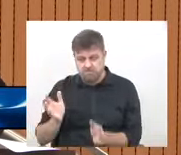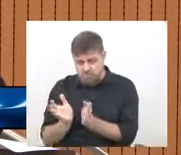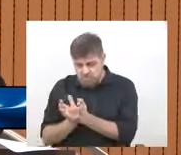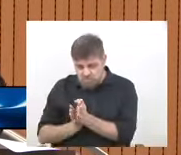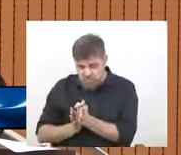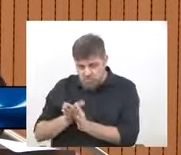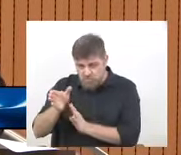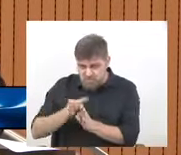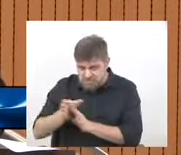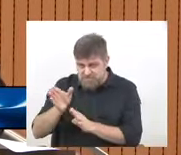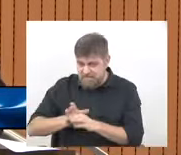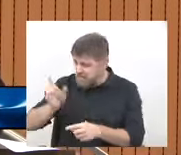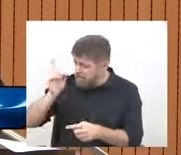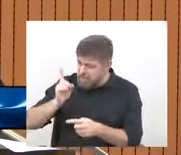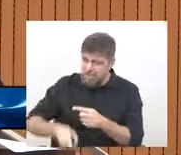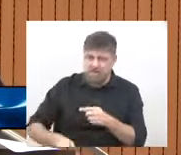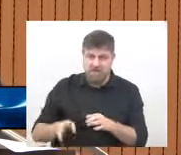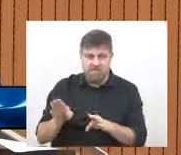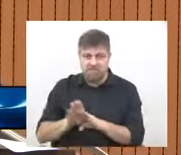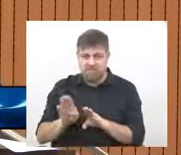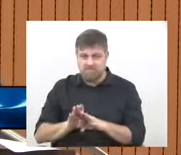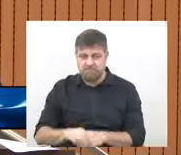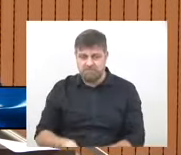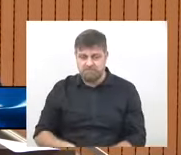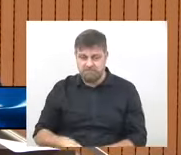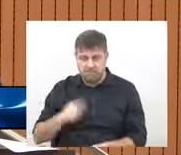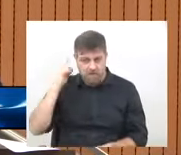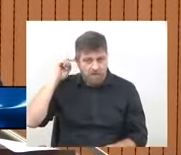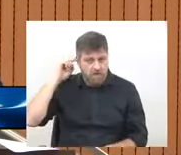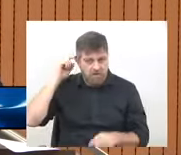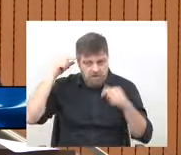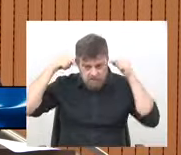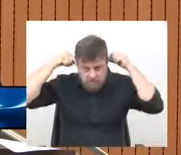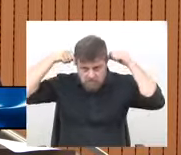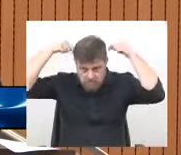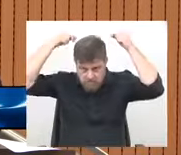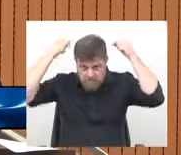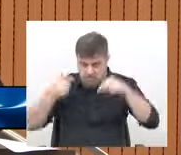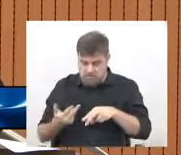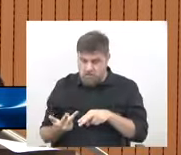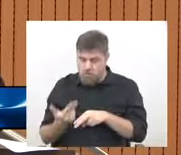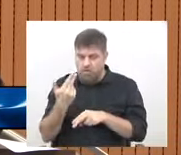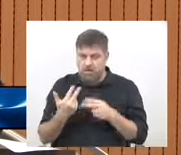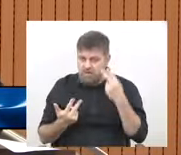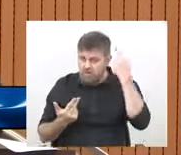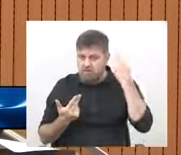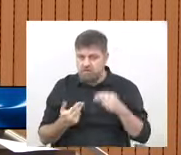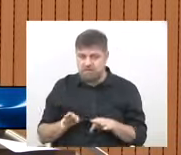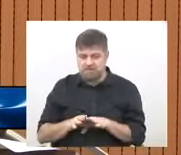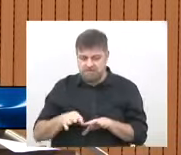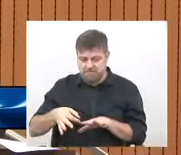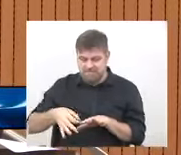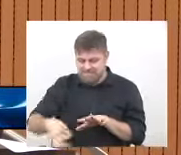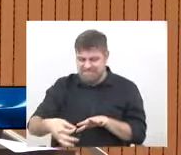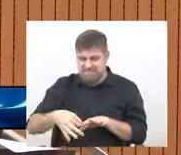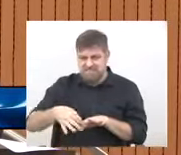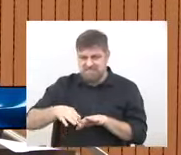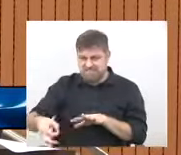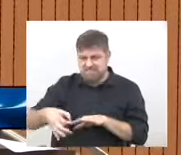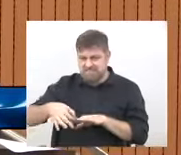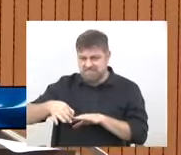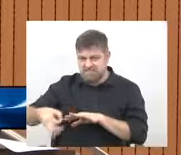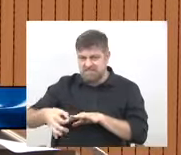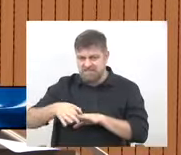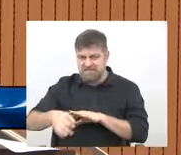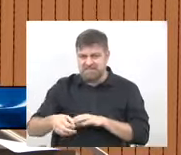Conselho que proíbe a conchectomia, que é essa de levantar as orelhas e a extração das unhas dos gatos. Isso já há 10 anos atrás,